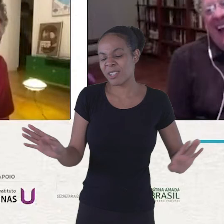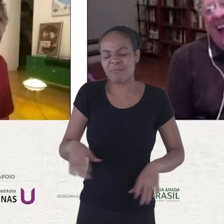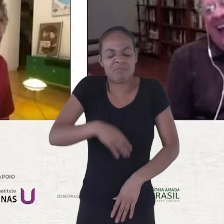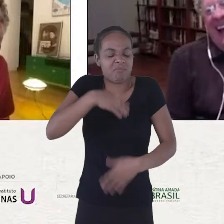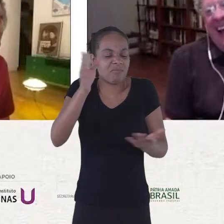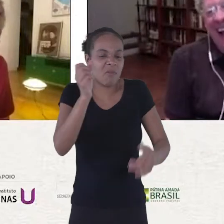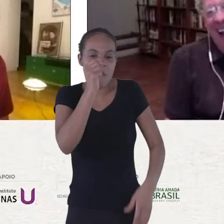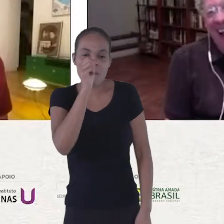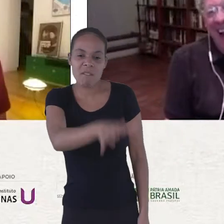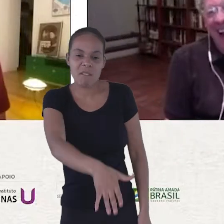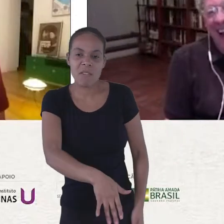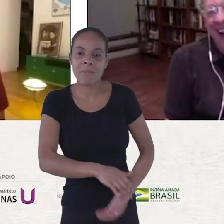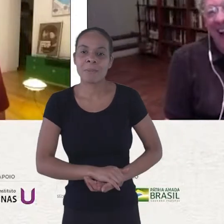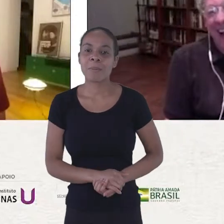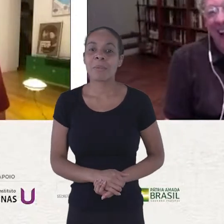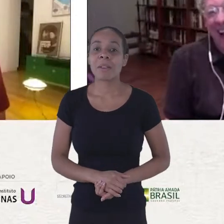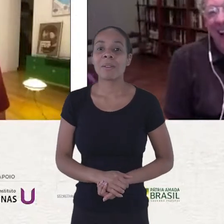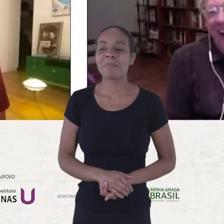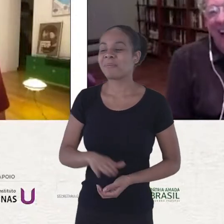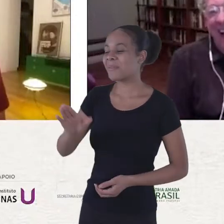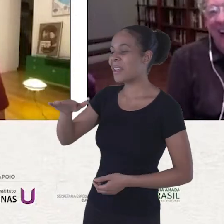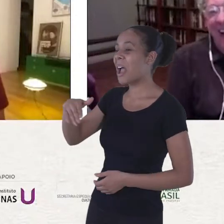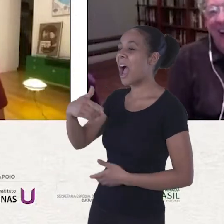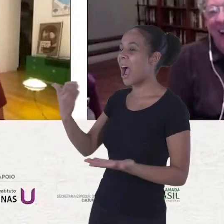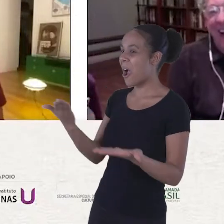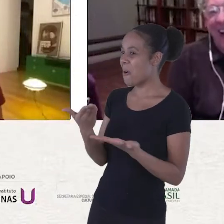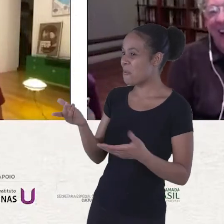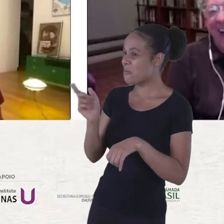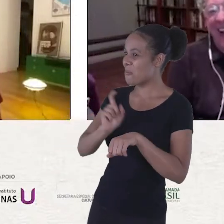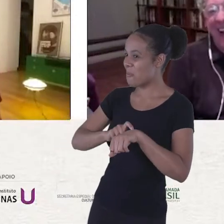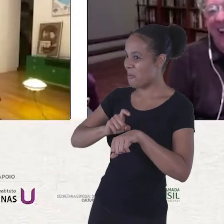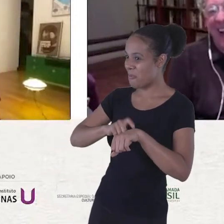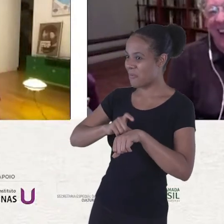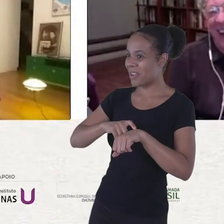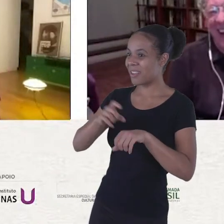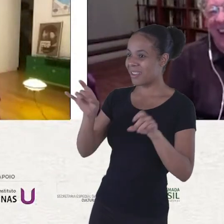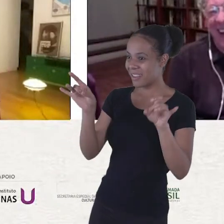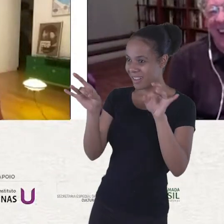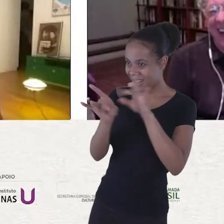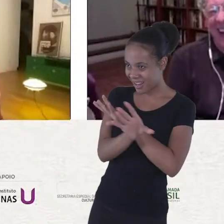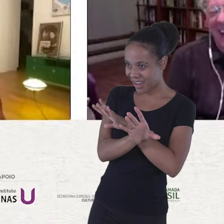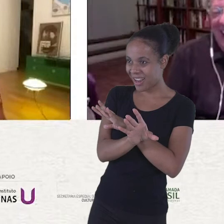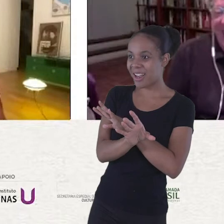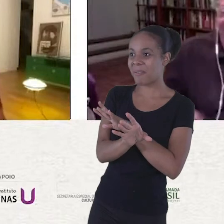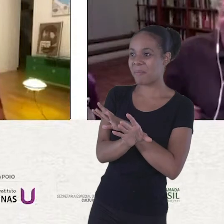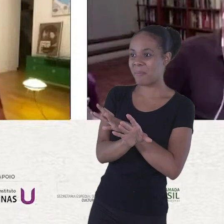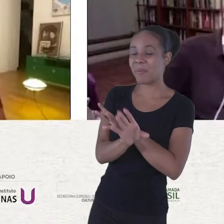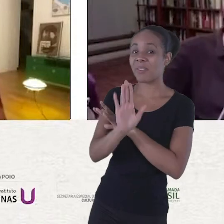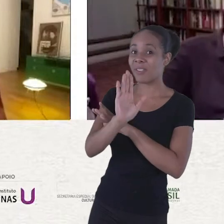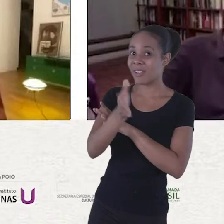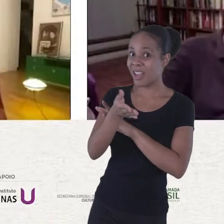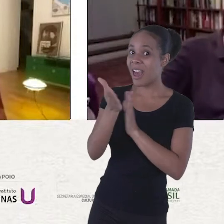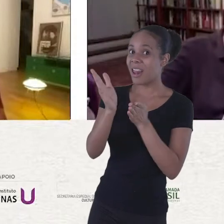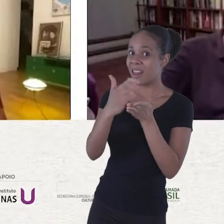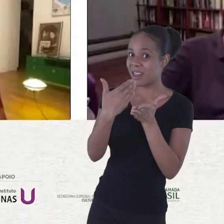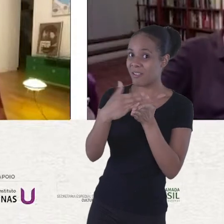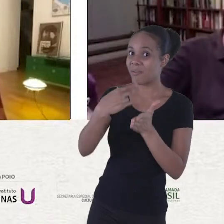Gente, não está chegando a hora da gente terminar. Você estava contando o seu segundo livro. Né? Já está o segundo livro. Eu